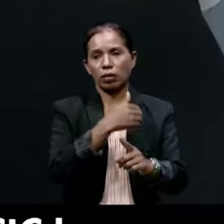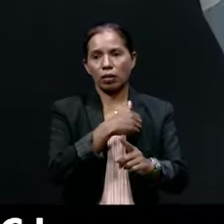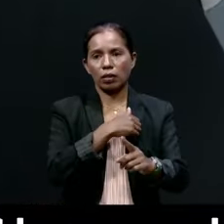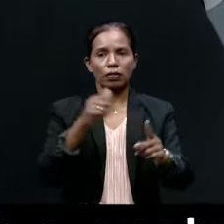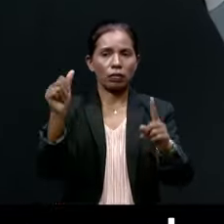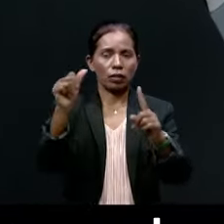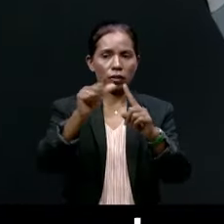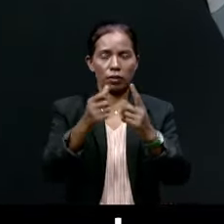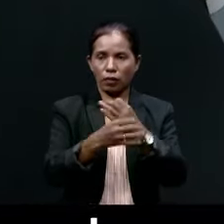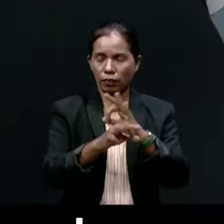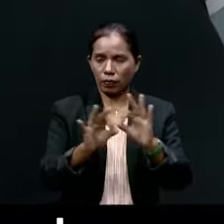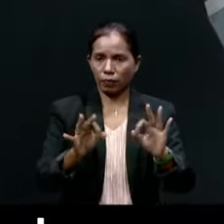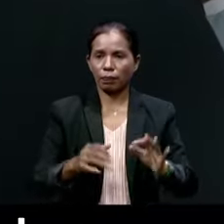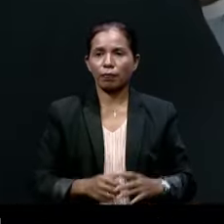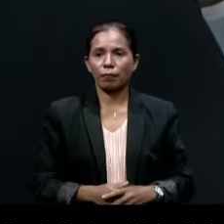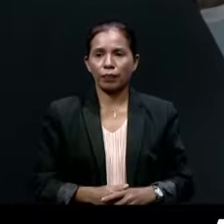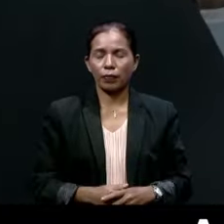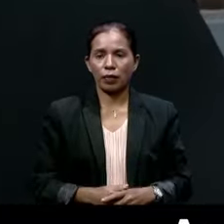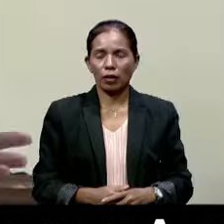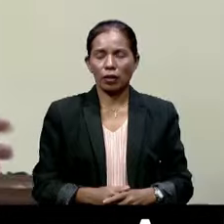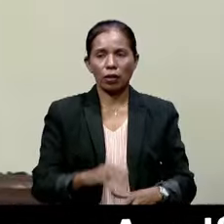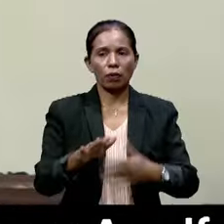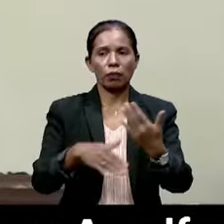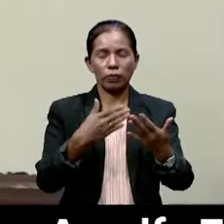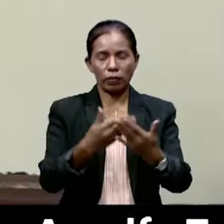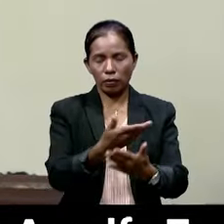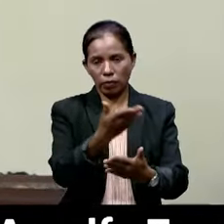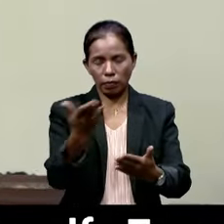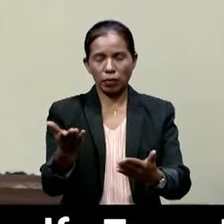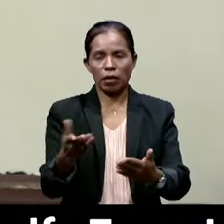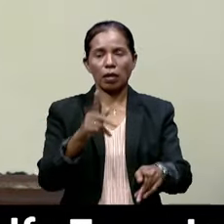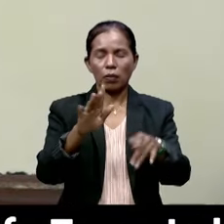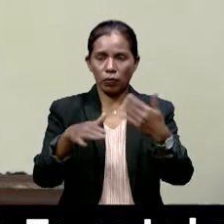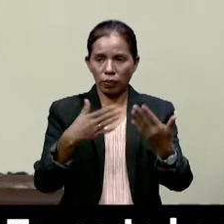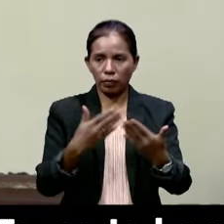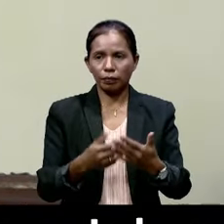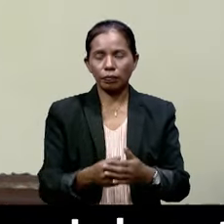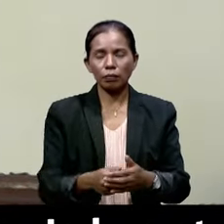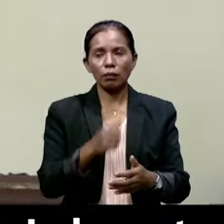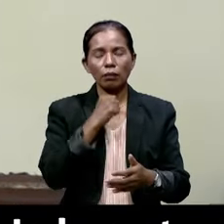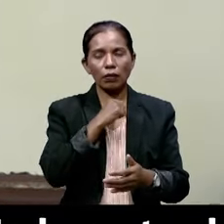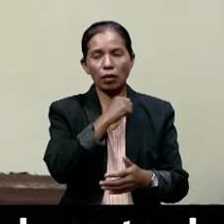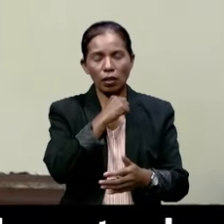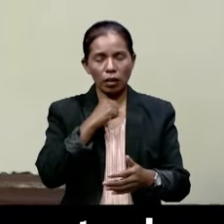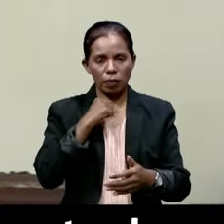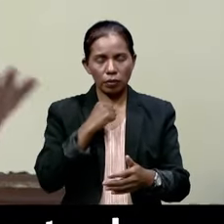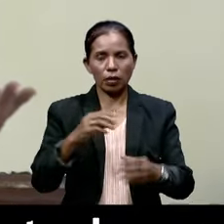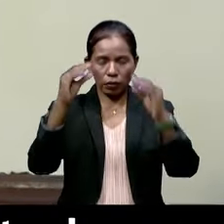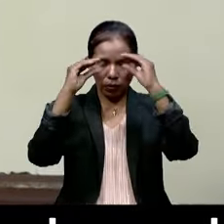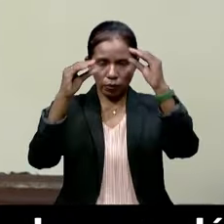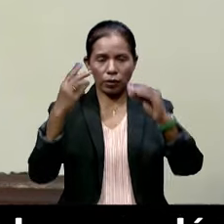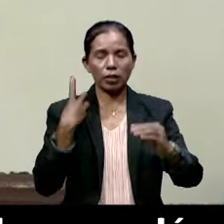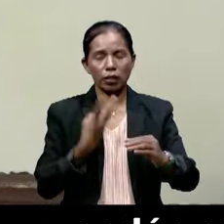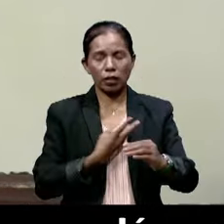15. Humilha sira, normalmente sai catequese bem de todo mês estranho. Amos ser humilha, sai catequese, a tanorita ele